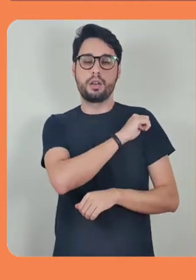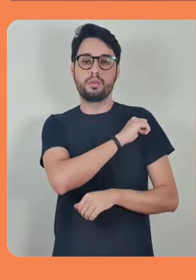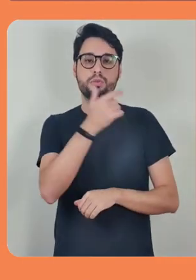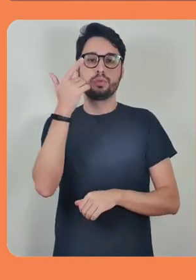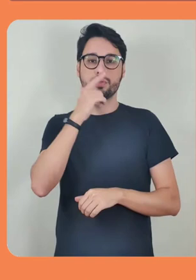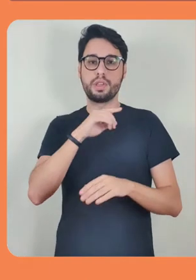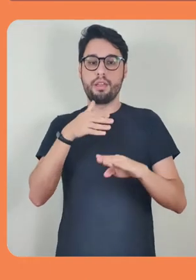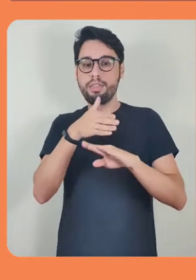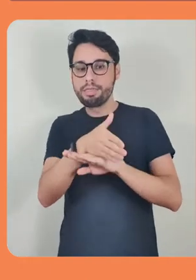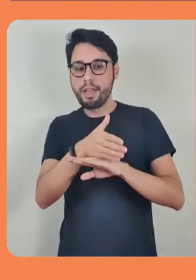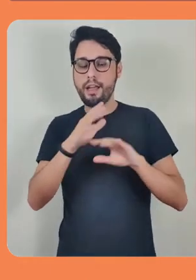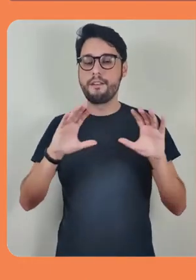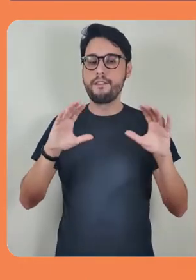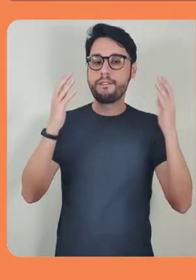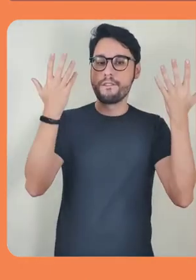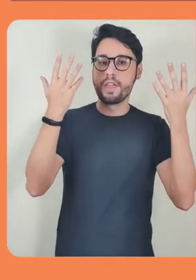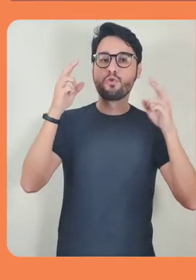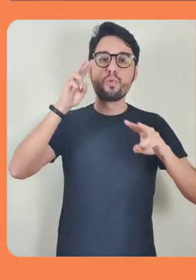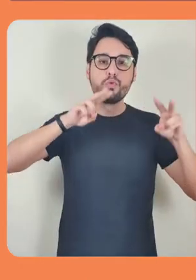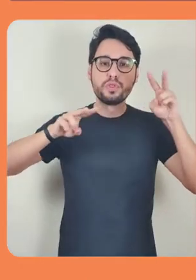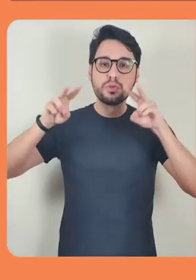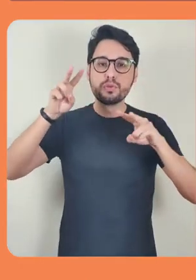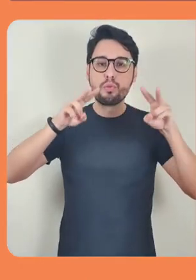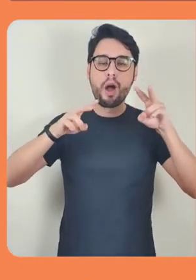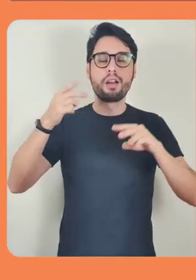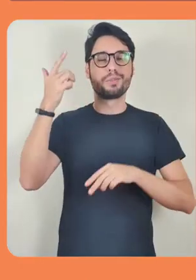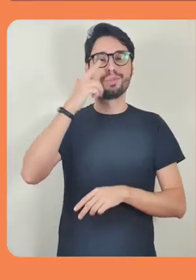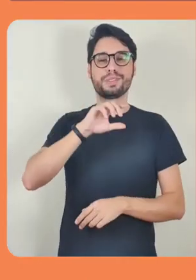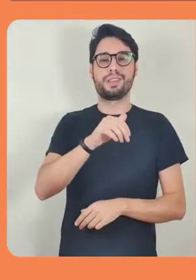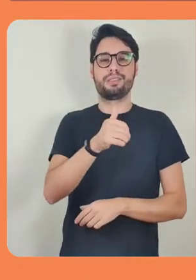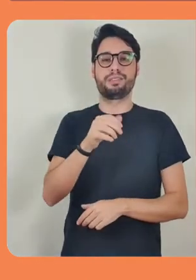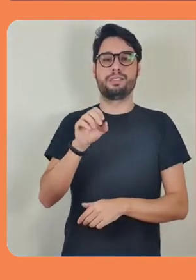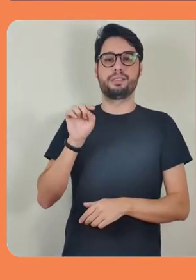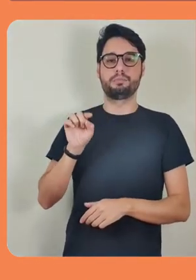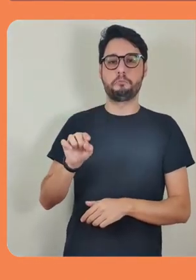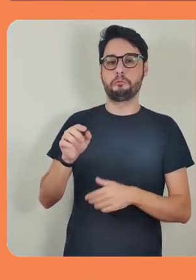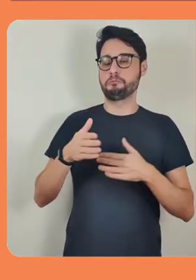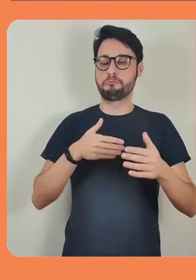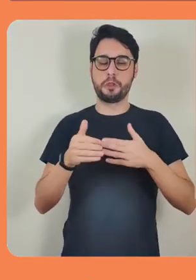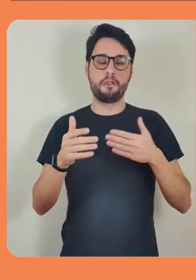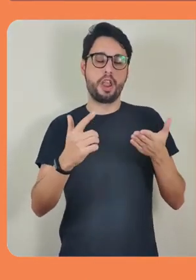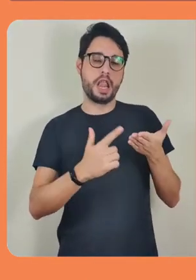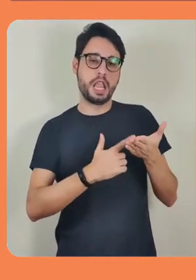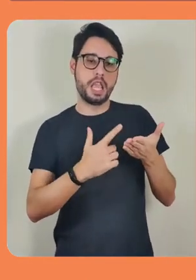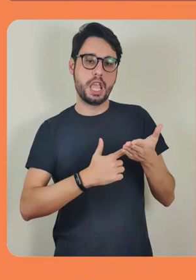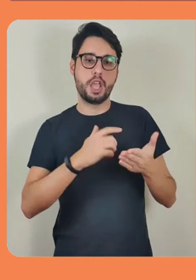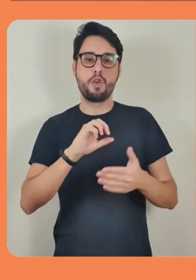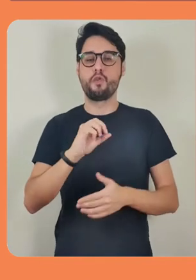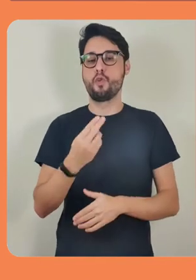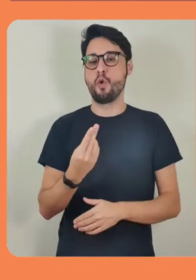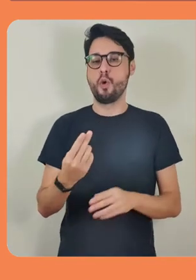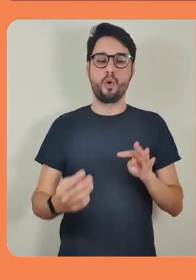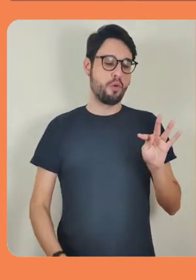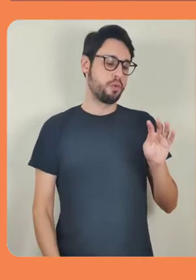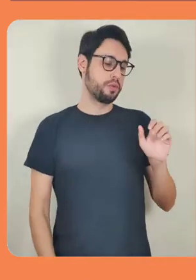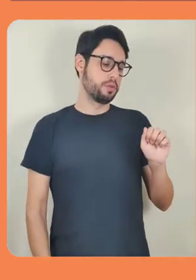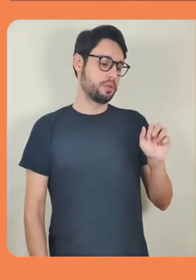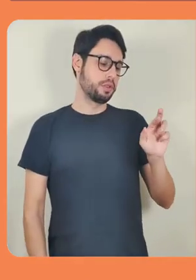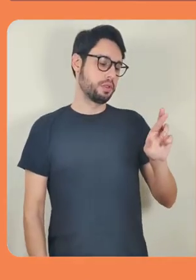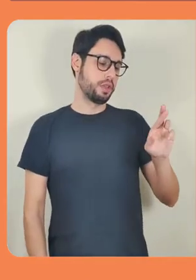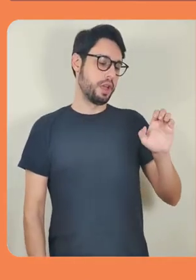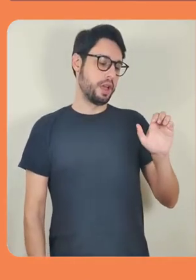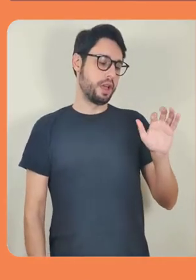visualizado então se ele acessar qualquer evento visualizar qualquer